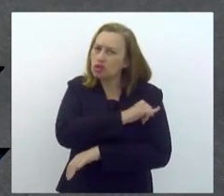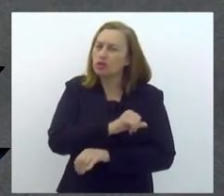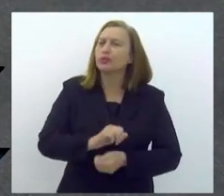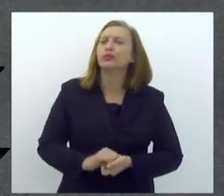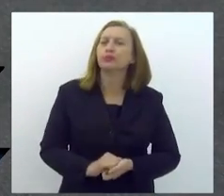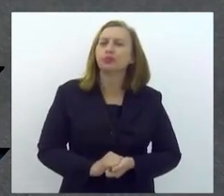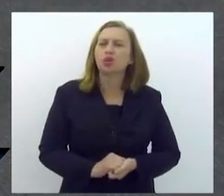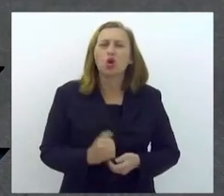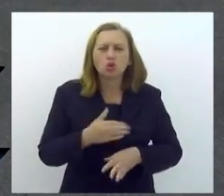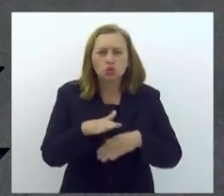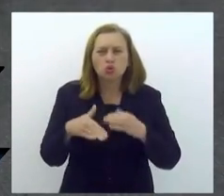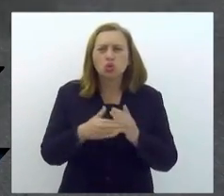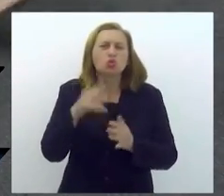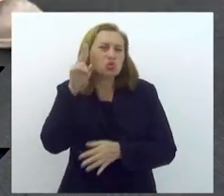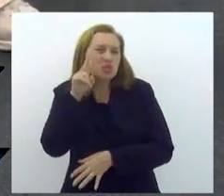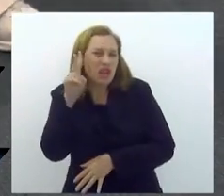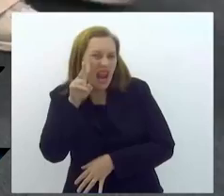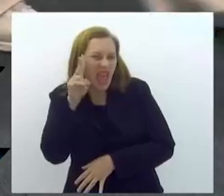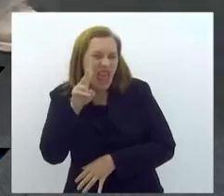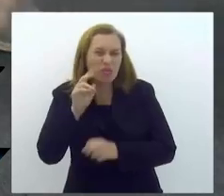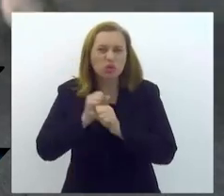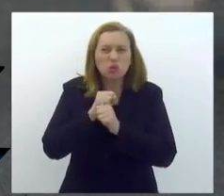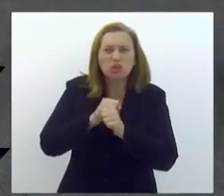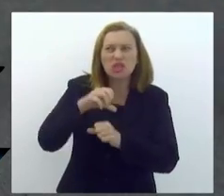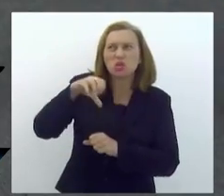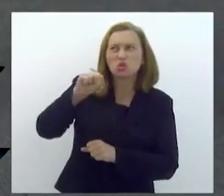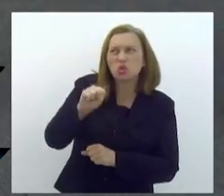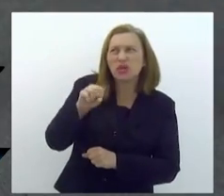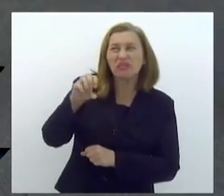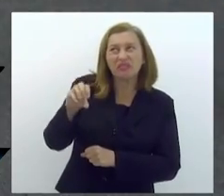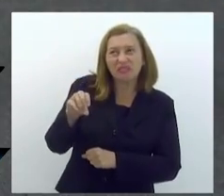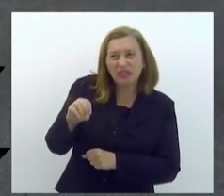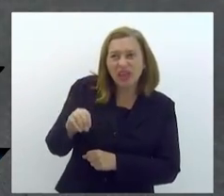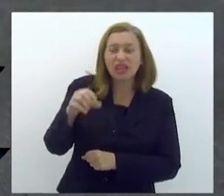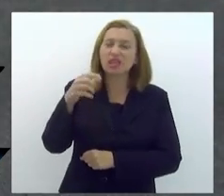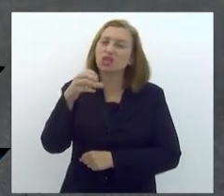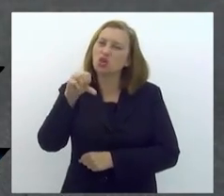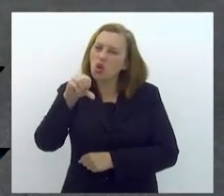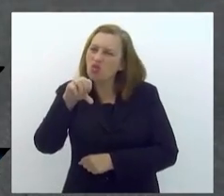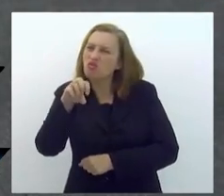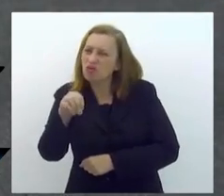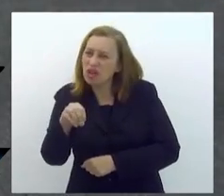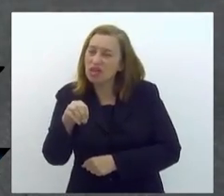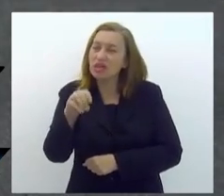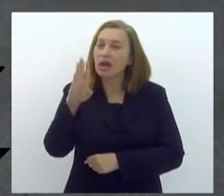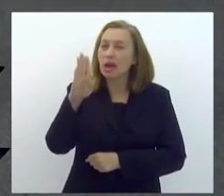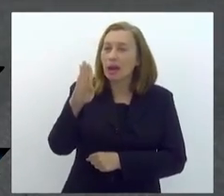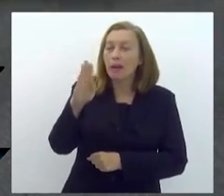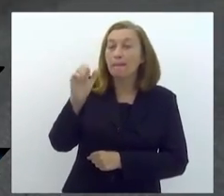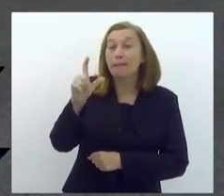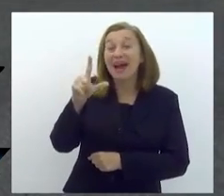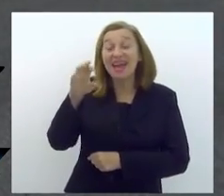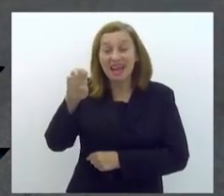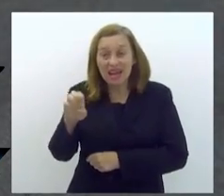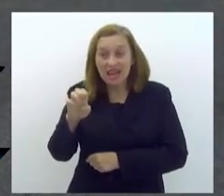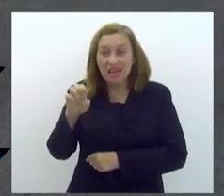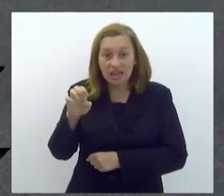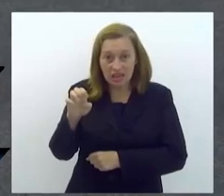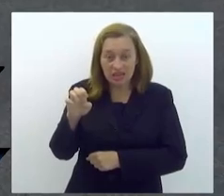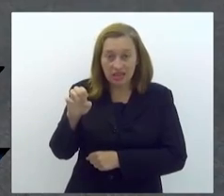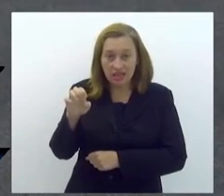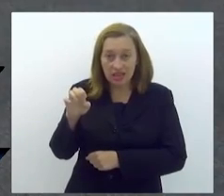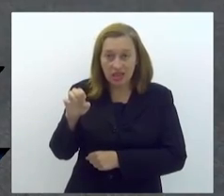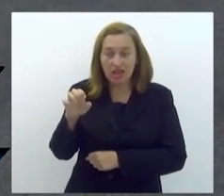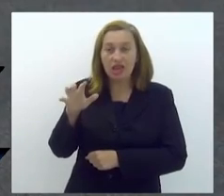todo mundo deve lembrar nas décadas de 80 nas décadas de 90 que os bailes funks ficaram muito